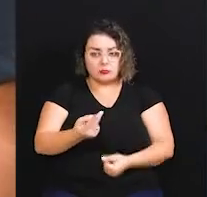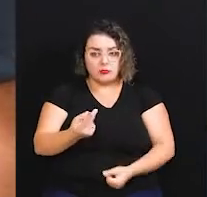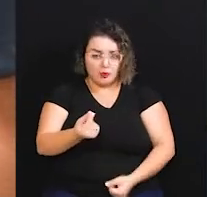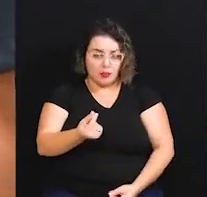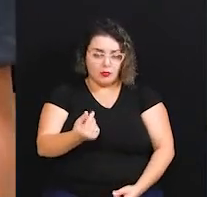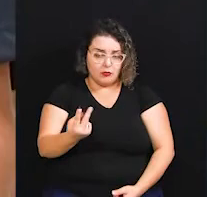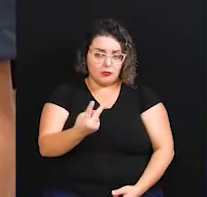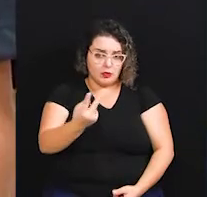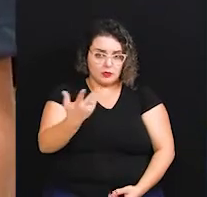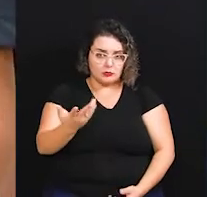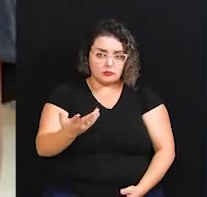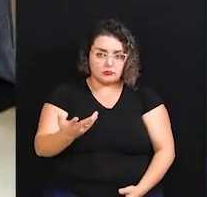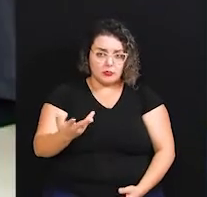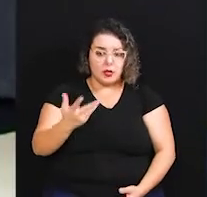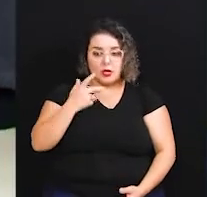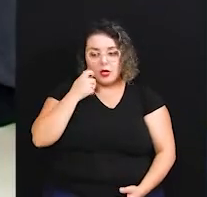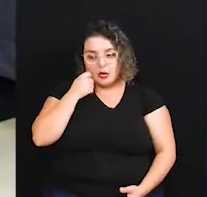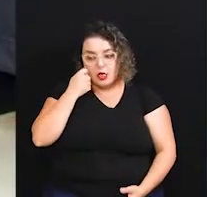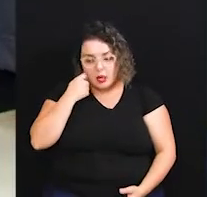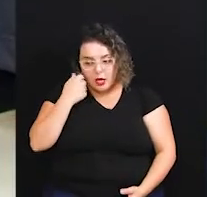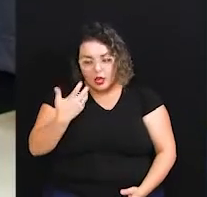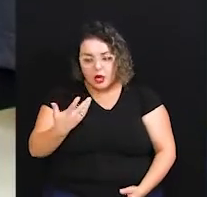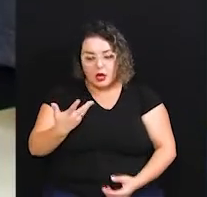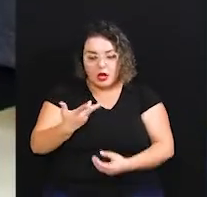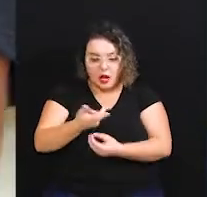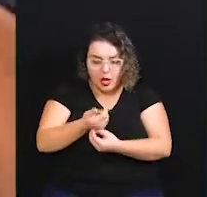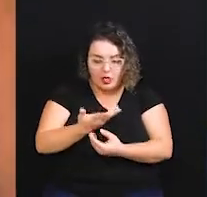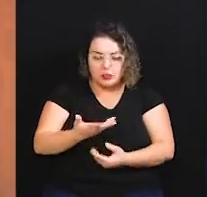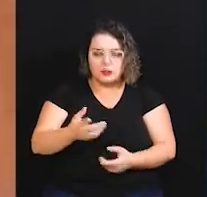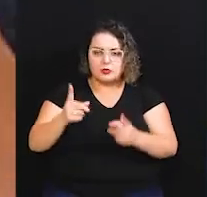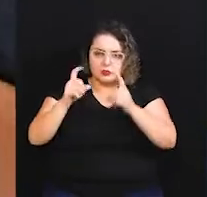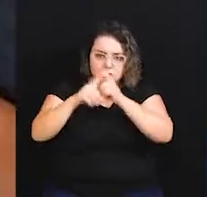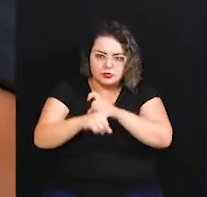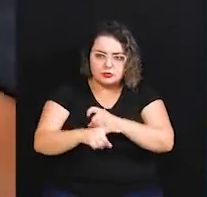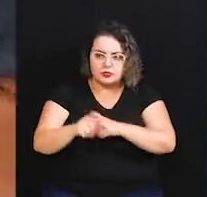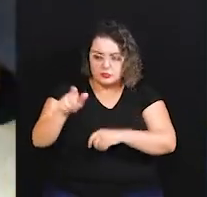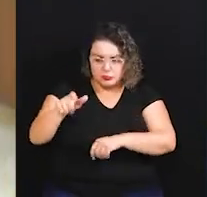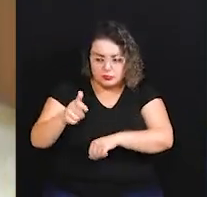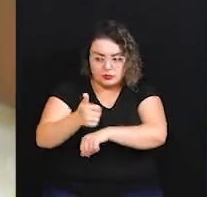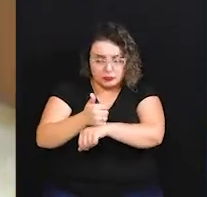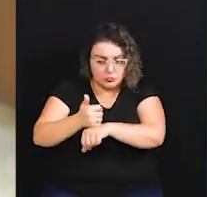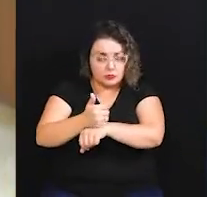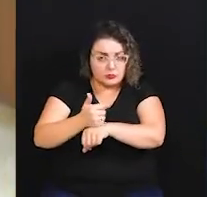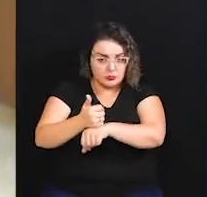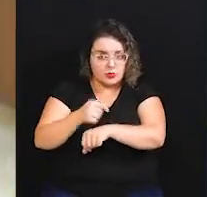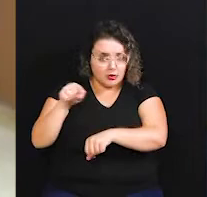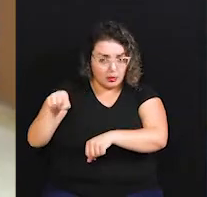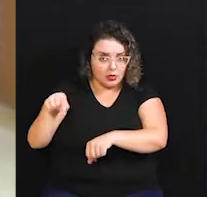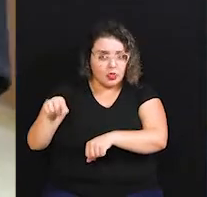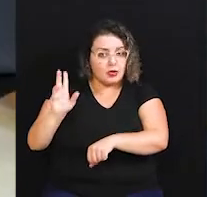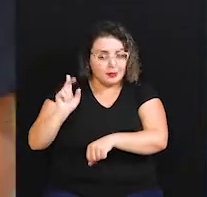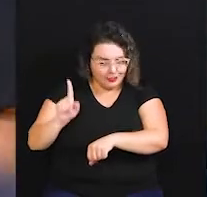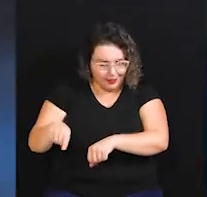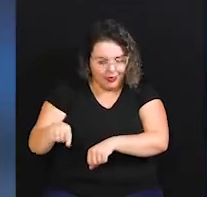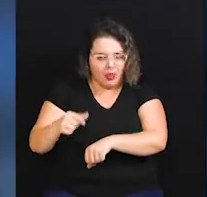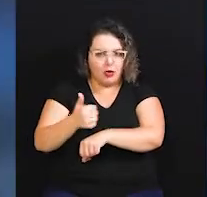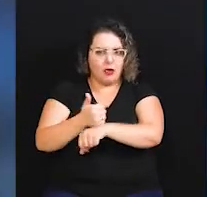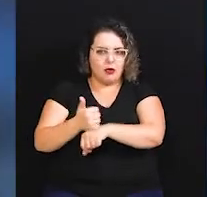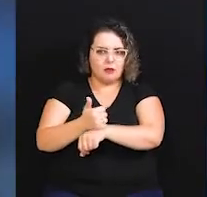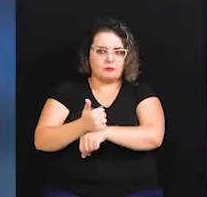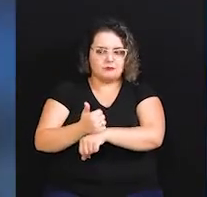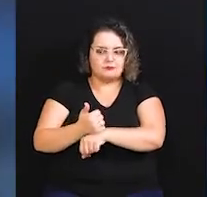arte é muito difícil. E se eu pego um profissional que tem essa atividade como profissão, a atividade fim dele,